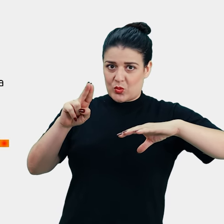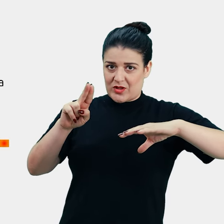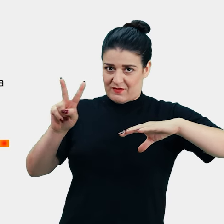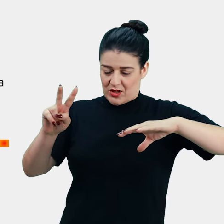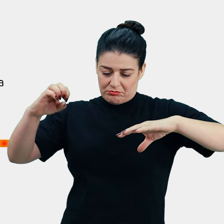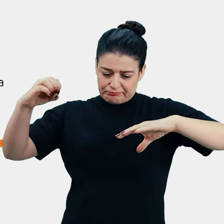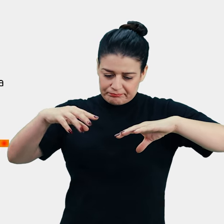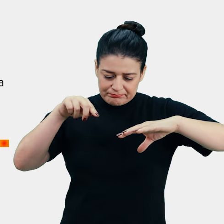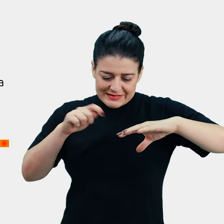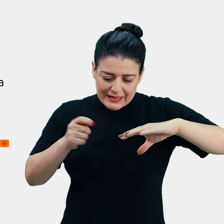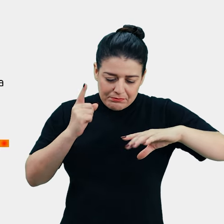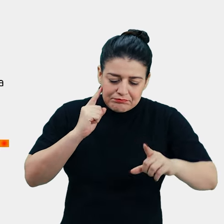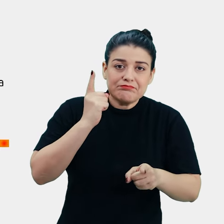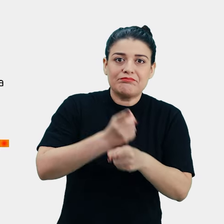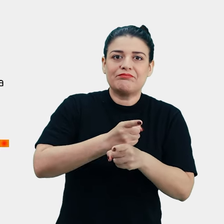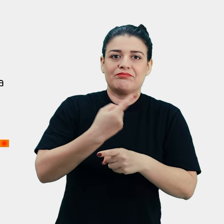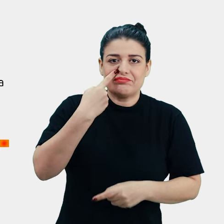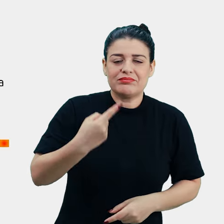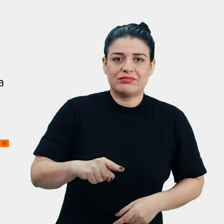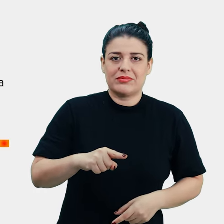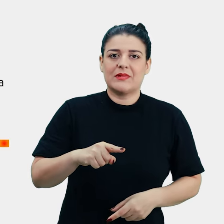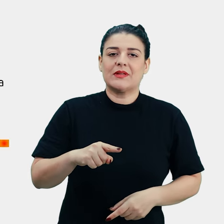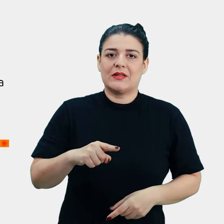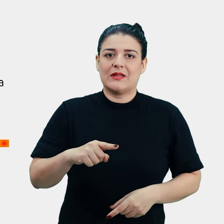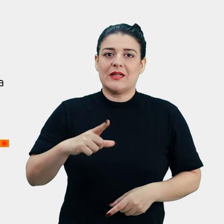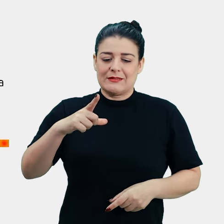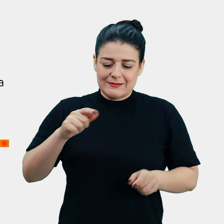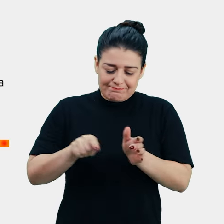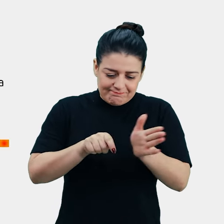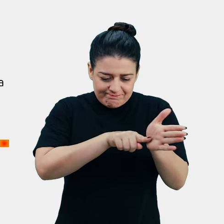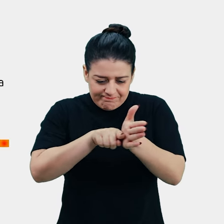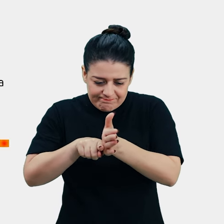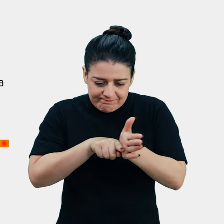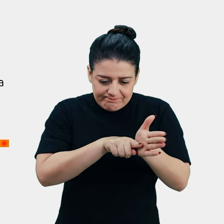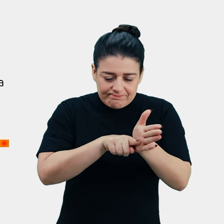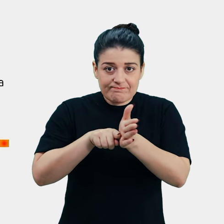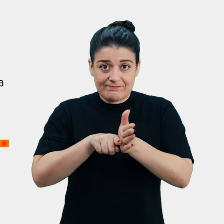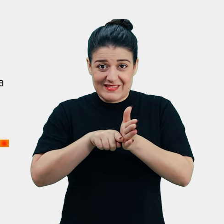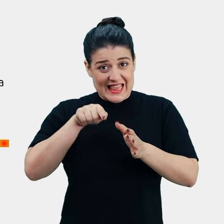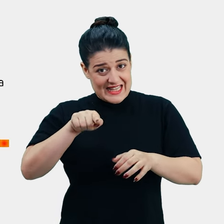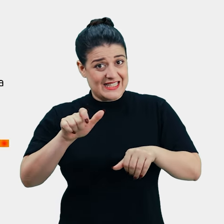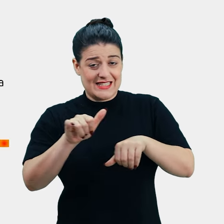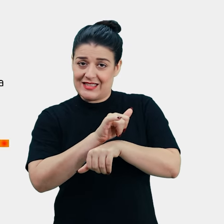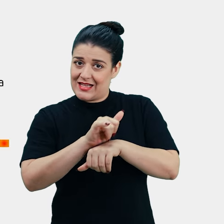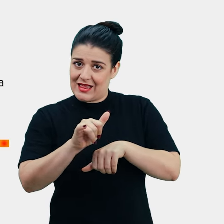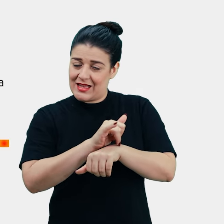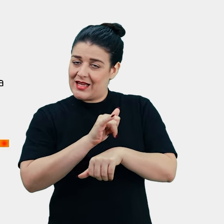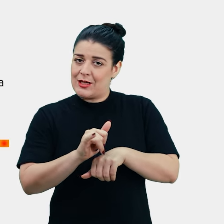E aí, no espectro de ultravioleta, nós observamos bandas. Claro que a partir dessa técnica eu não